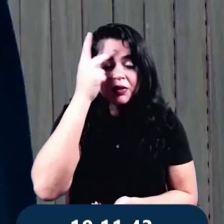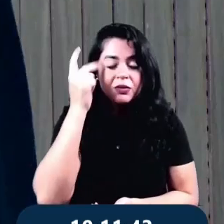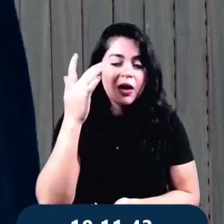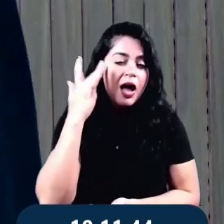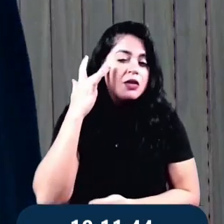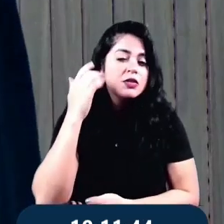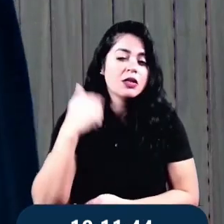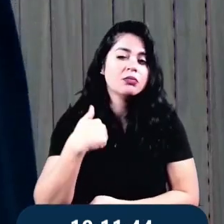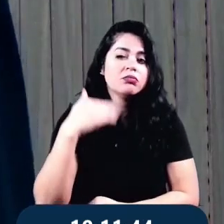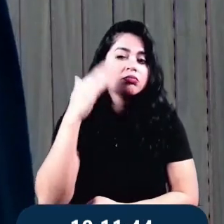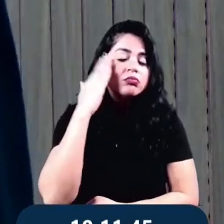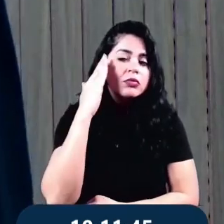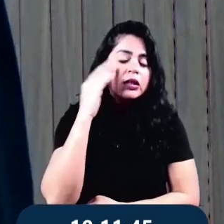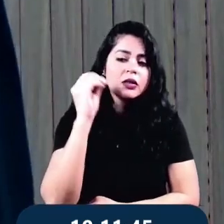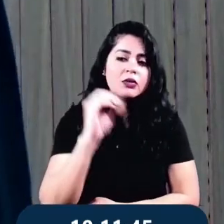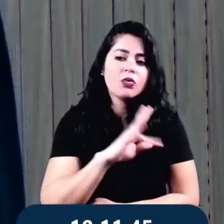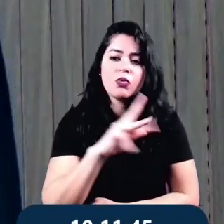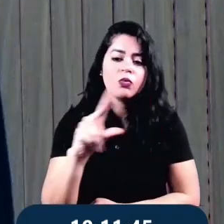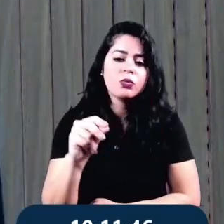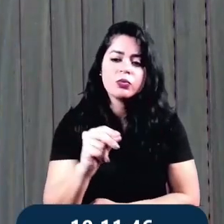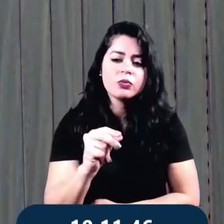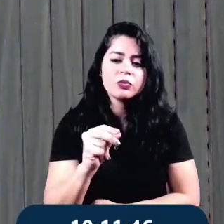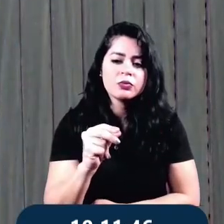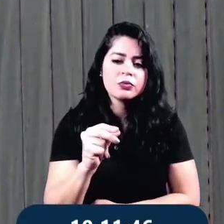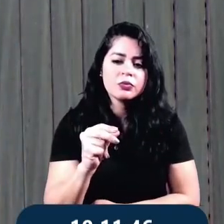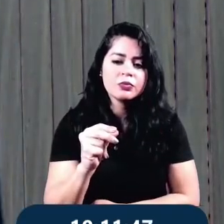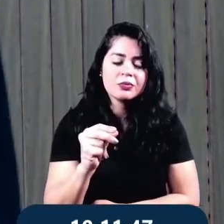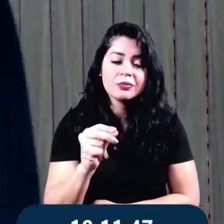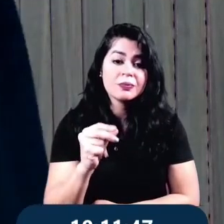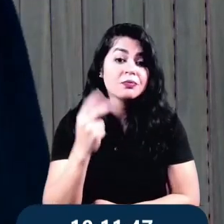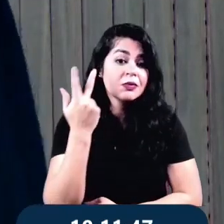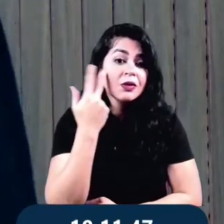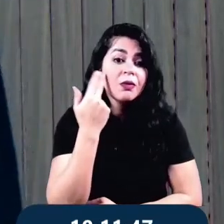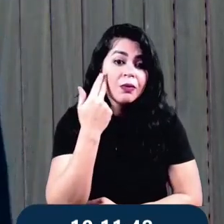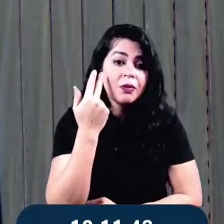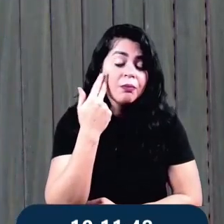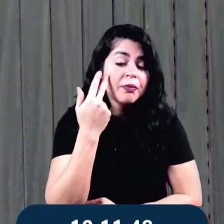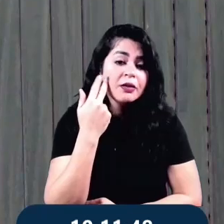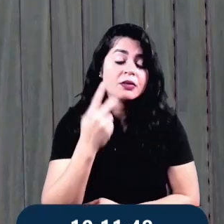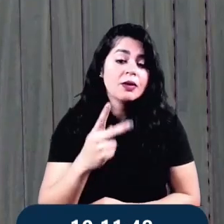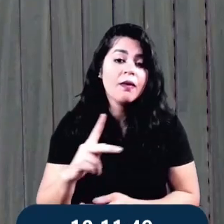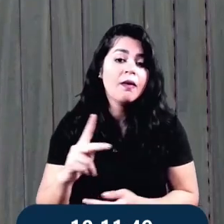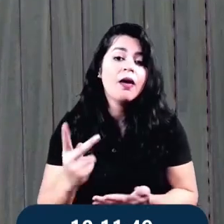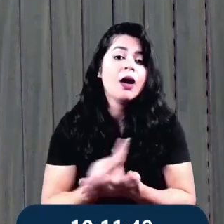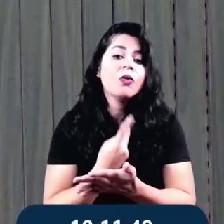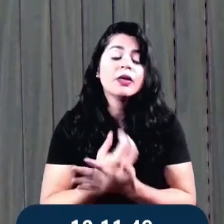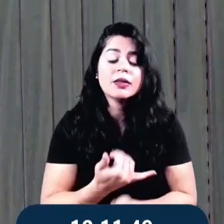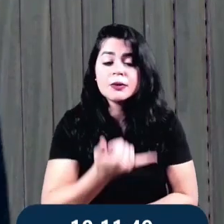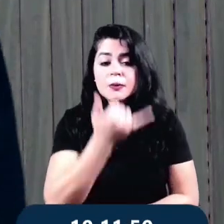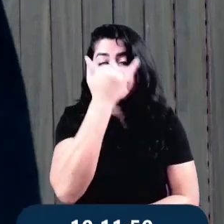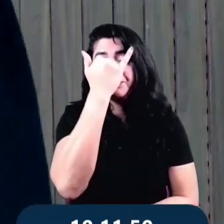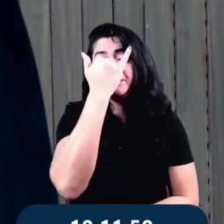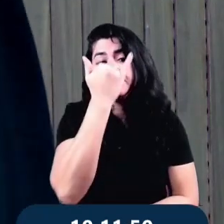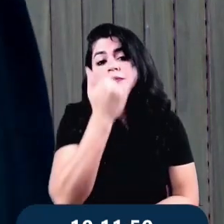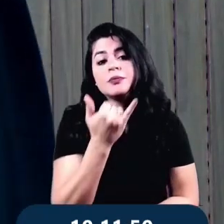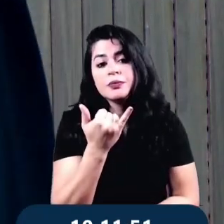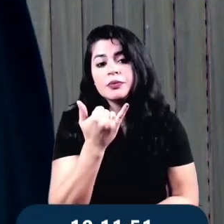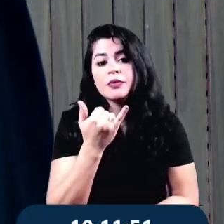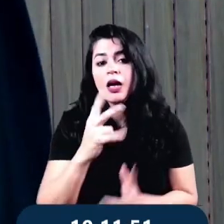geralmente dá com os burros na água. É o que aconteceu na questão do prédio da estação.